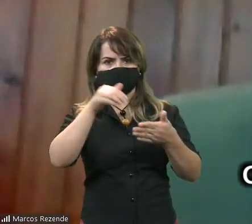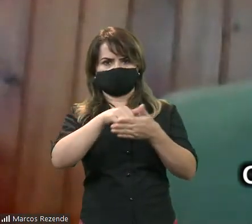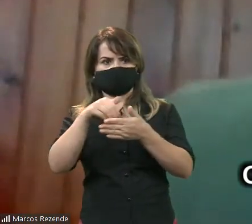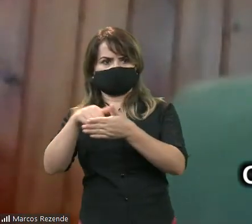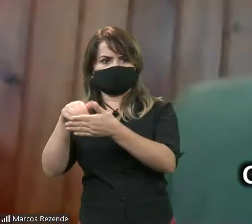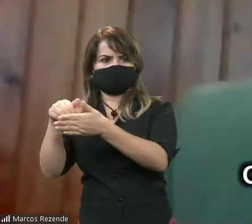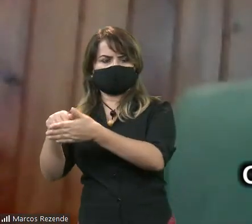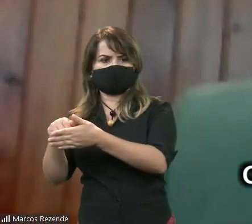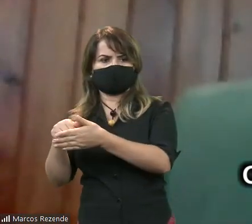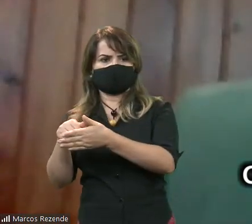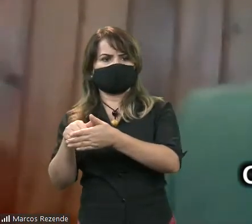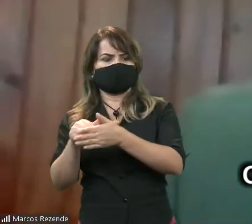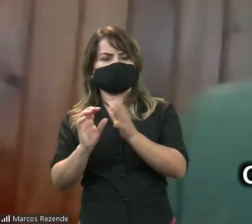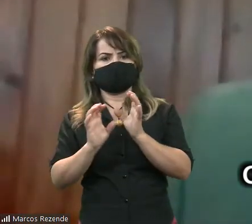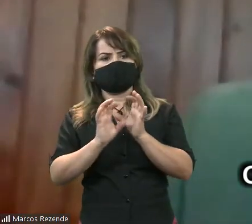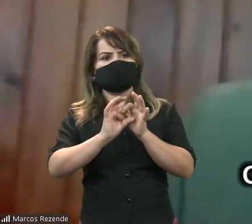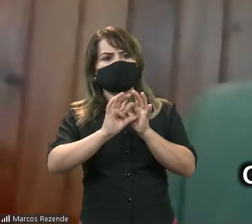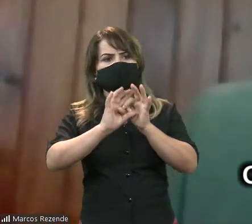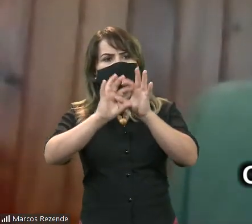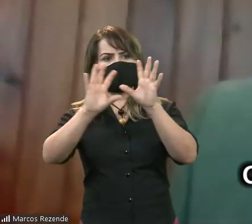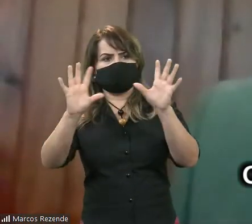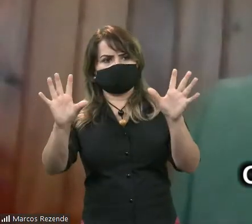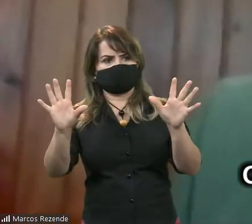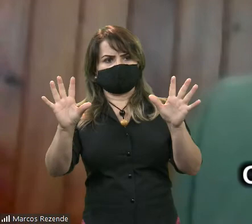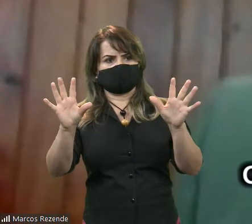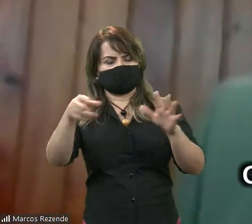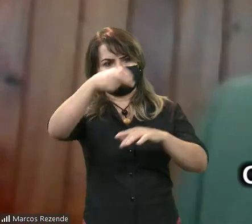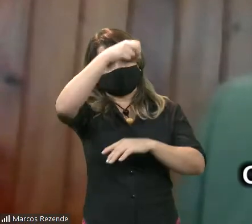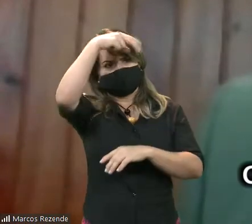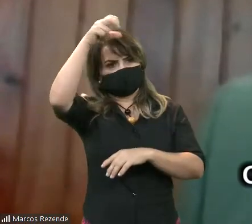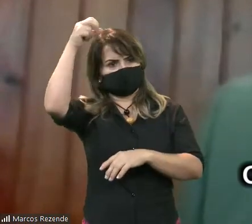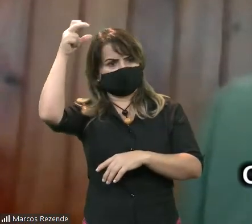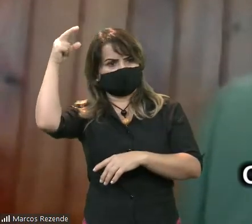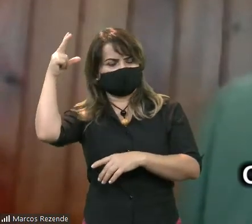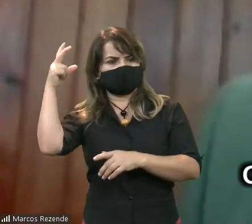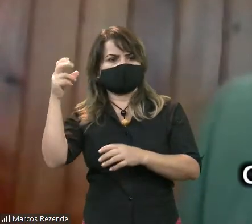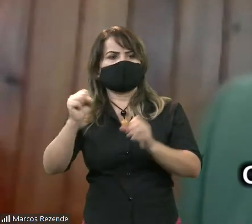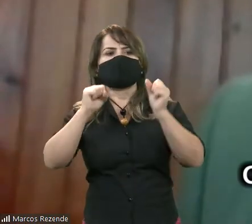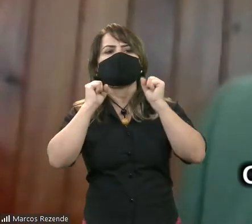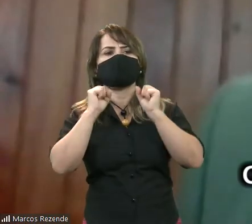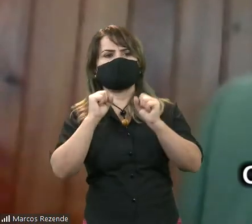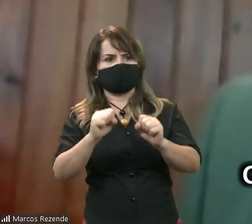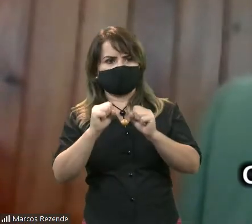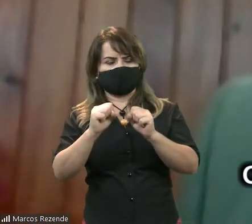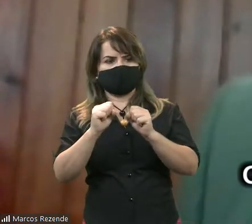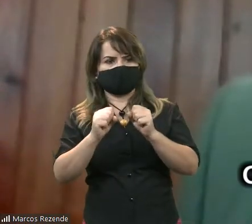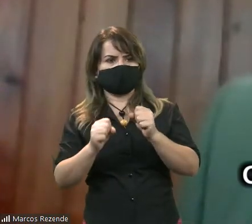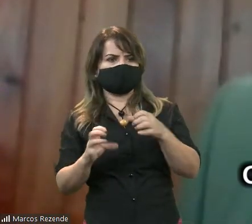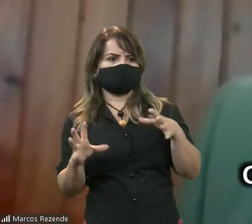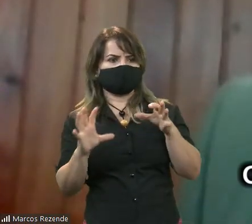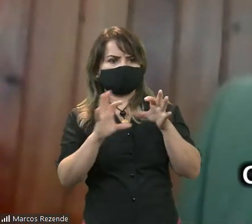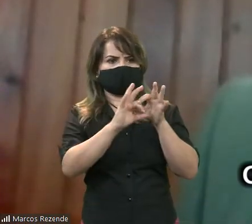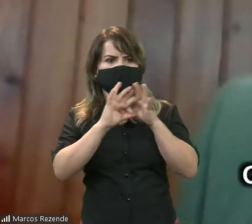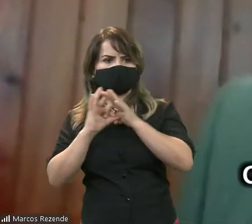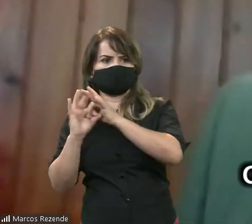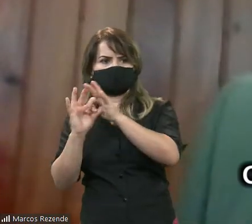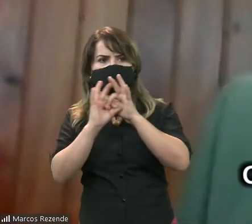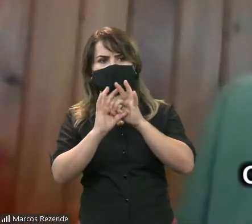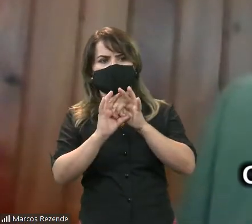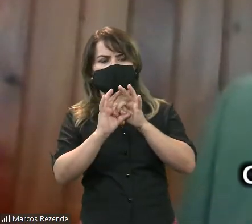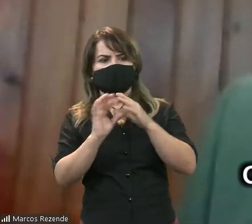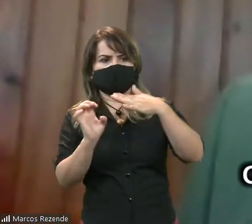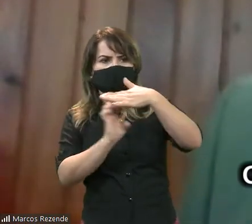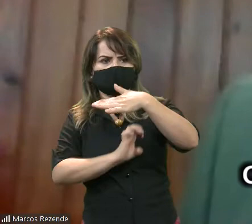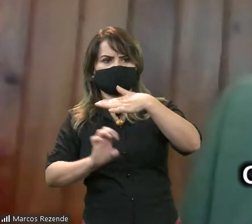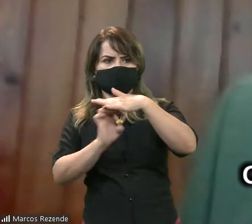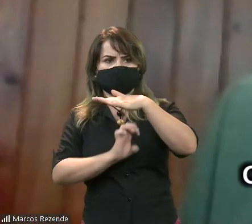15/2020, que autoriza a Prefeitura Municipal de Marília a se associar e a contribuir com a AMITESP,